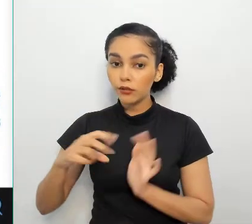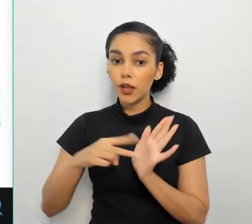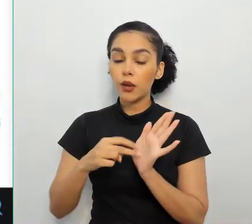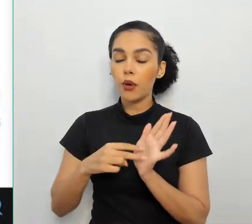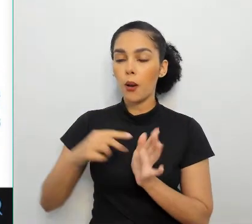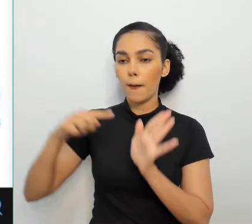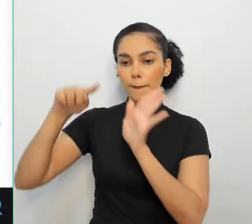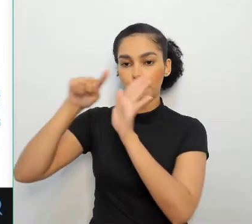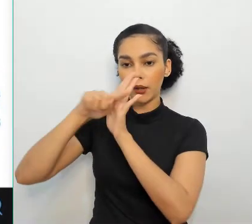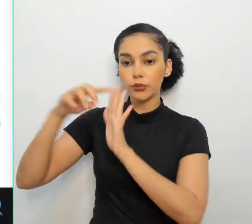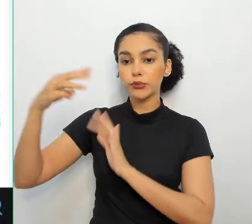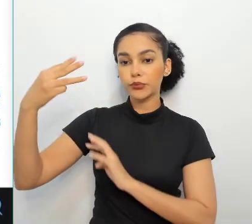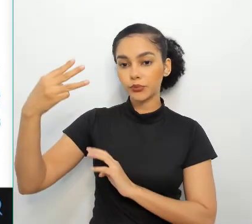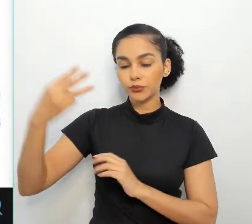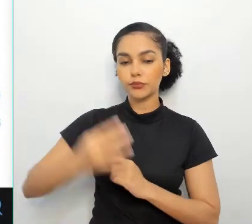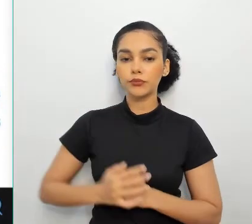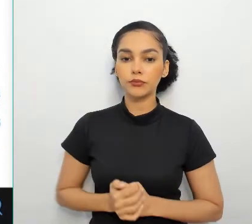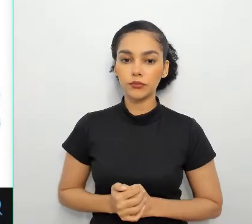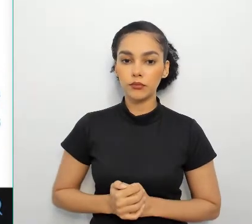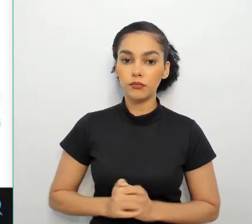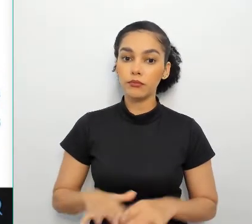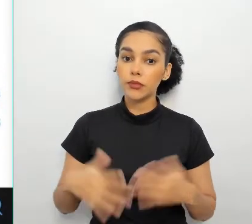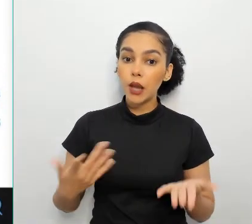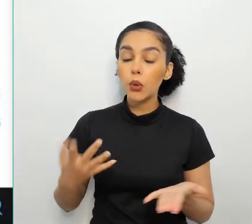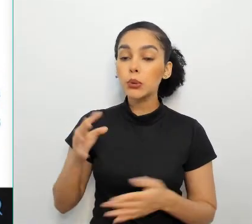é 3 vezes